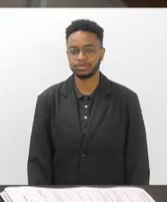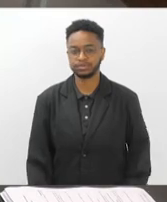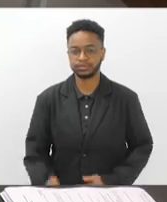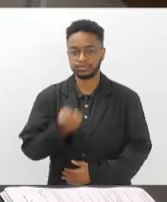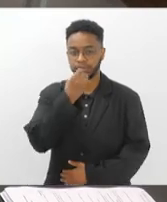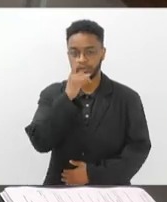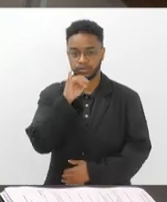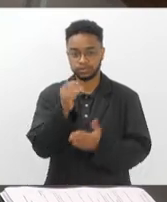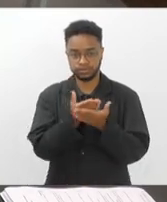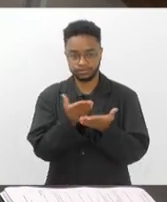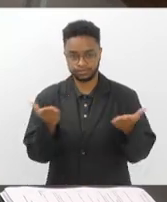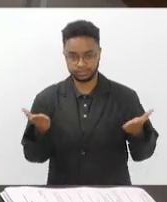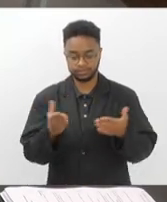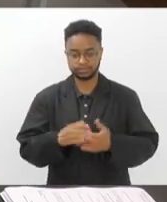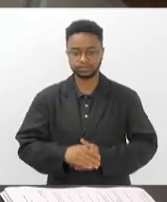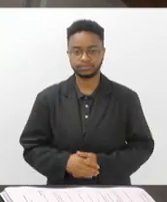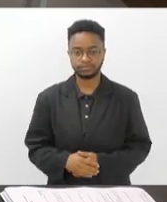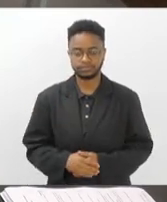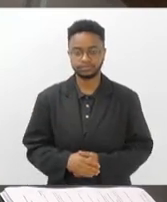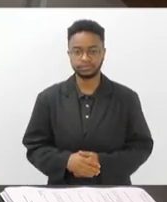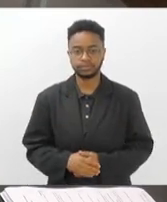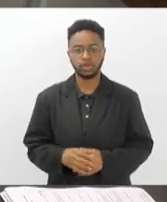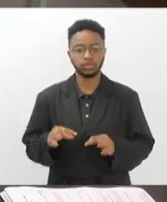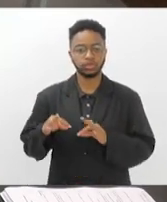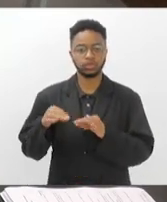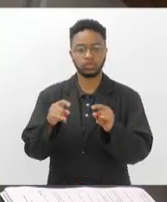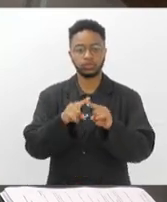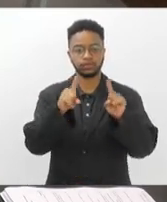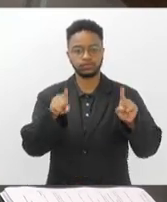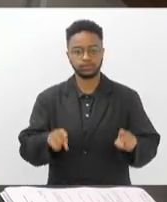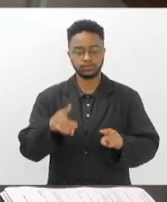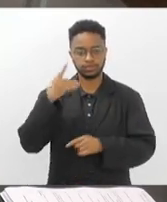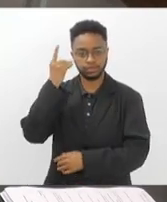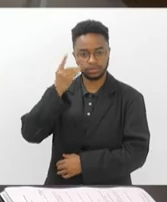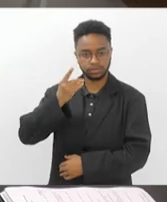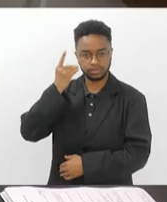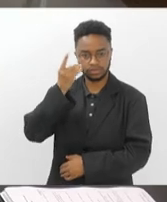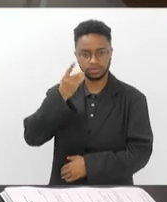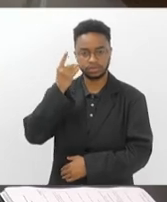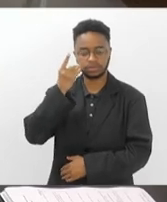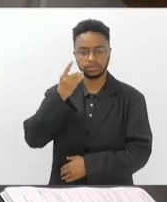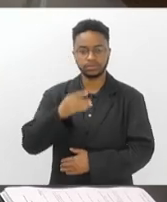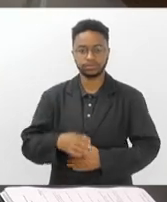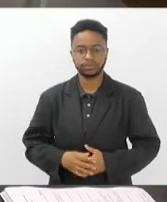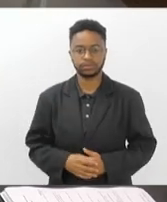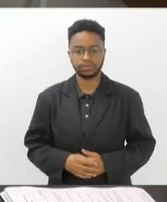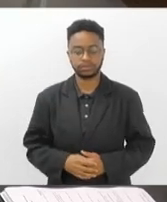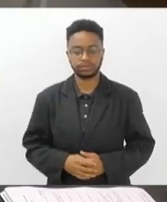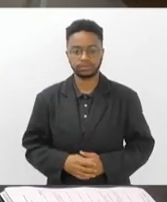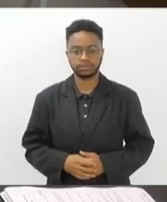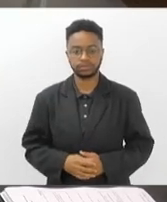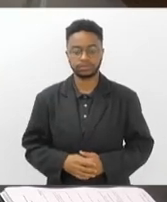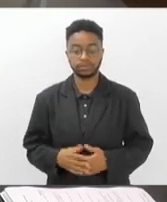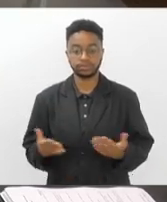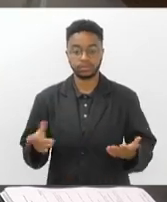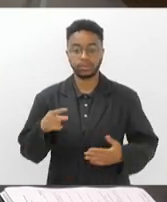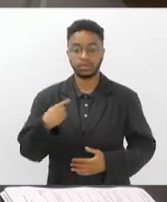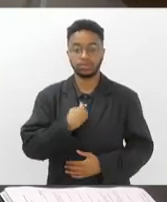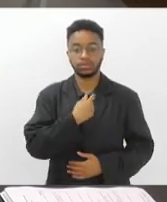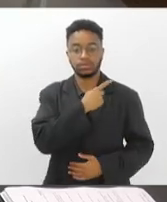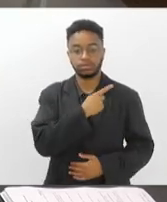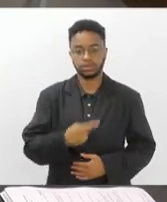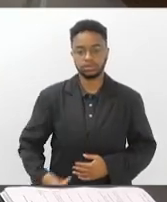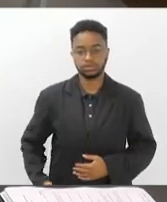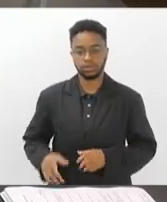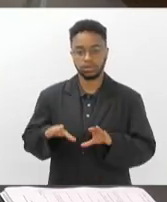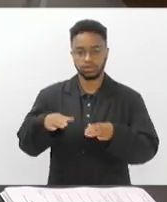Bom dia a todos, bom dia a todas, servidores, deputados. A pedido do nosso presidente da